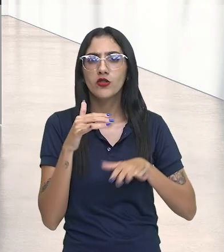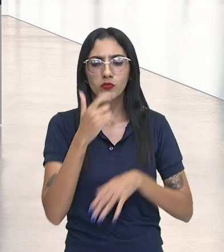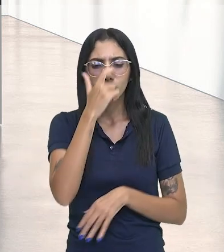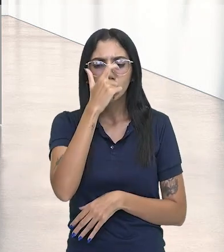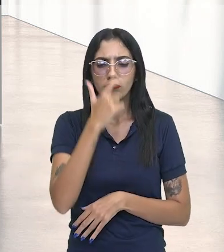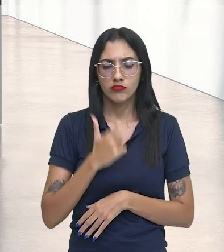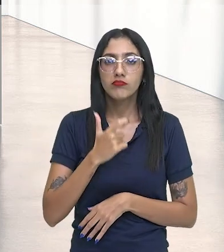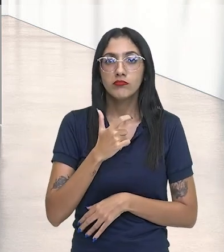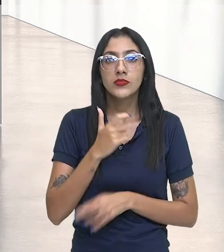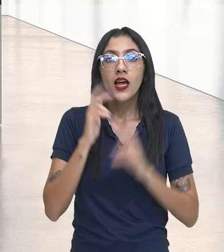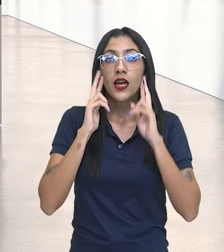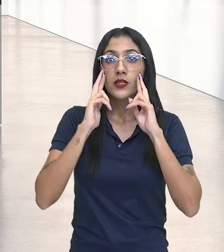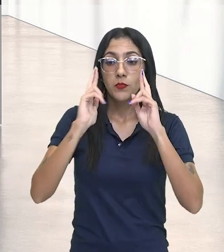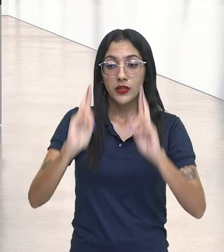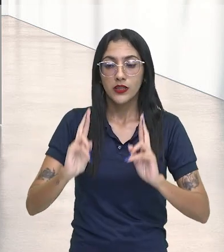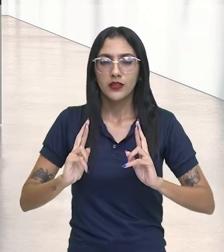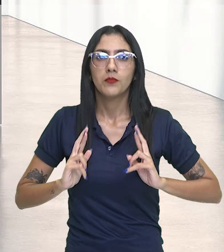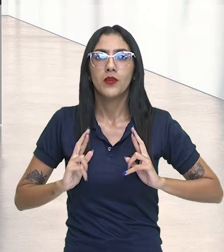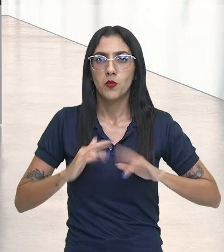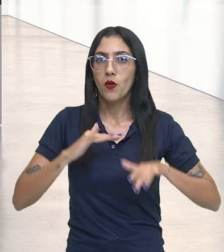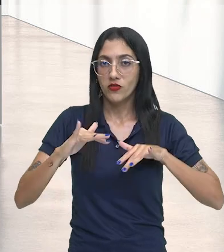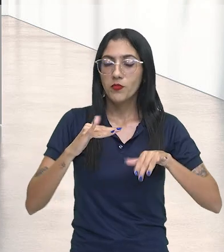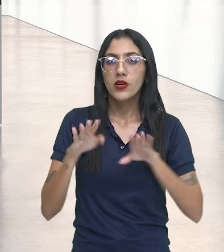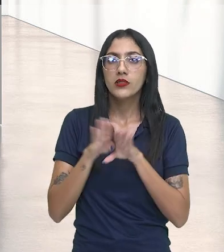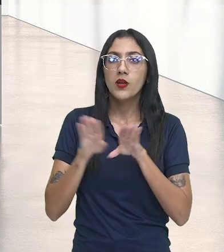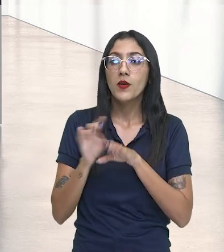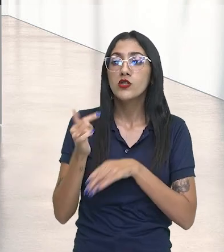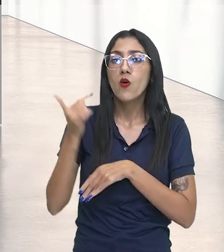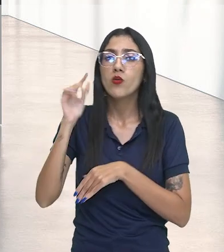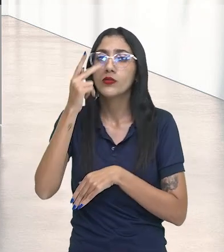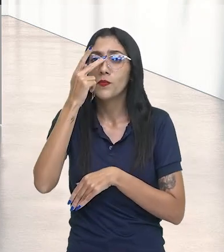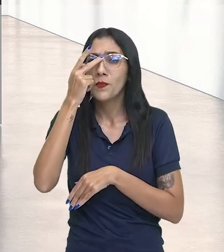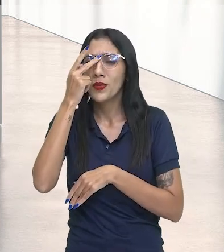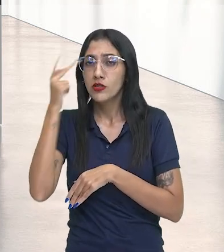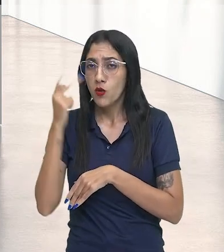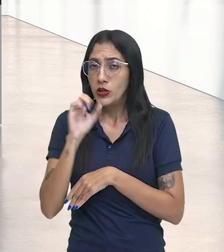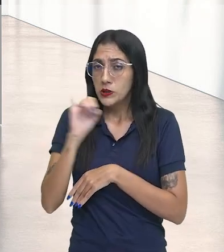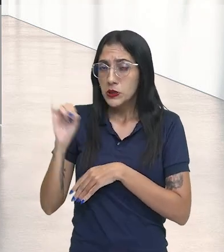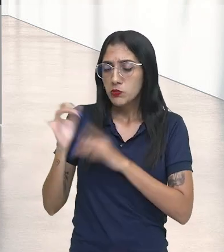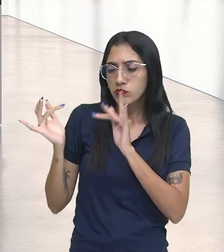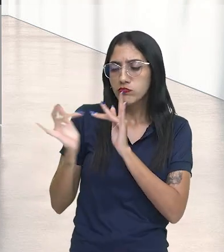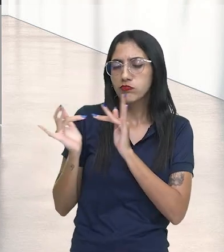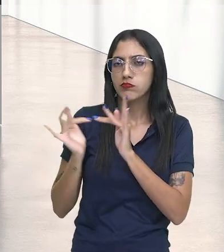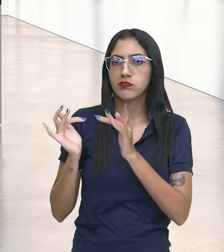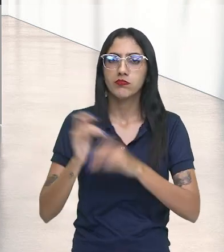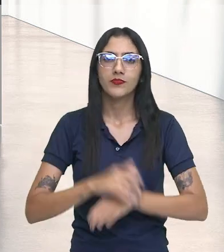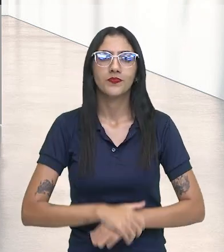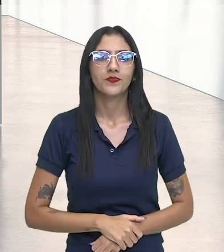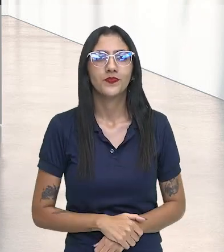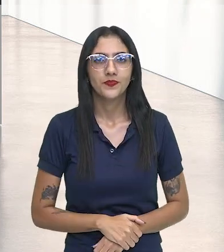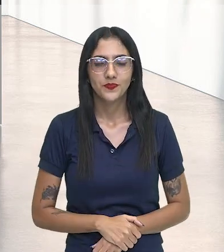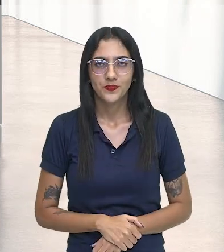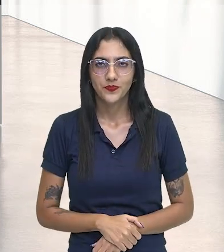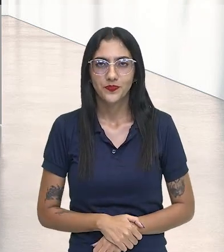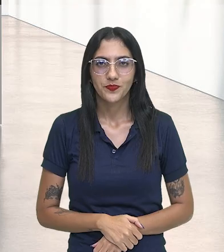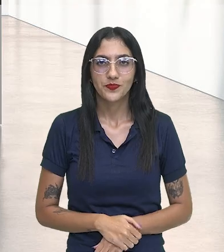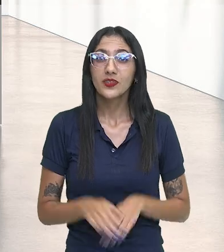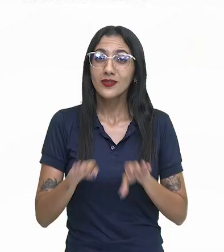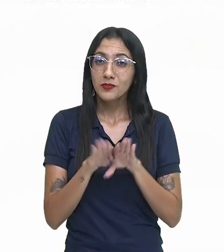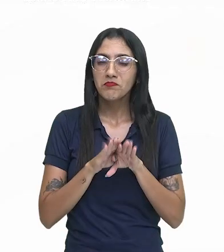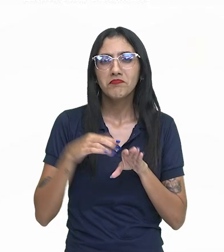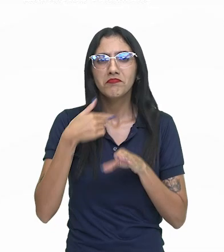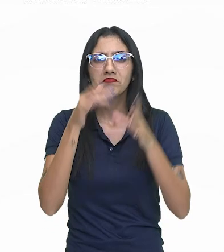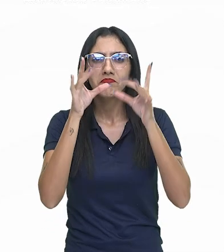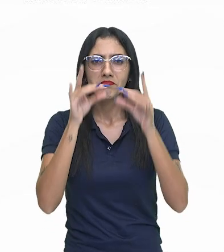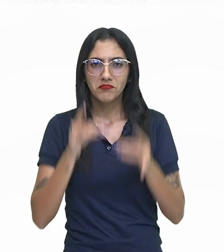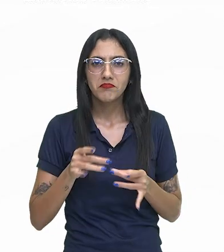minha kinesfera e a kinesfera de quem está comigo. Então, continuando a nossa conversa sobre dança, nós chegamos a falar um pouco sobre a história da